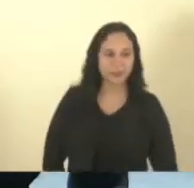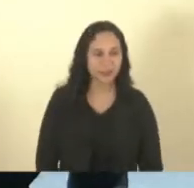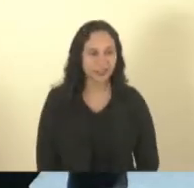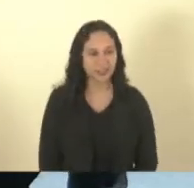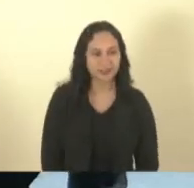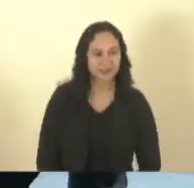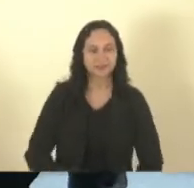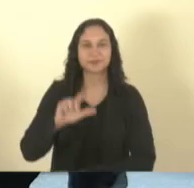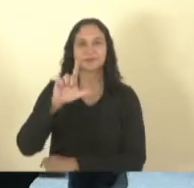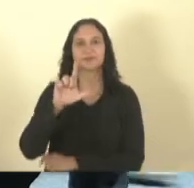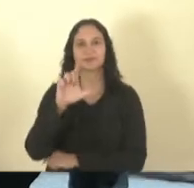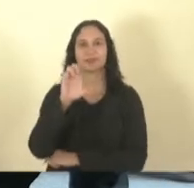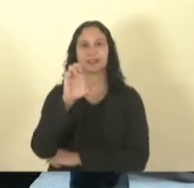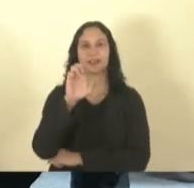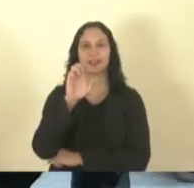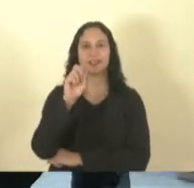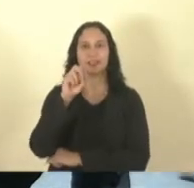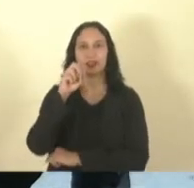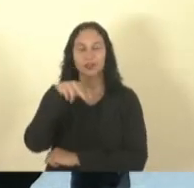Leonardo Dyer.